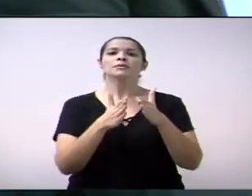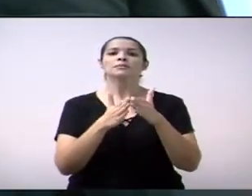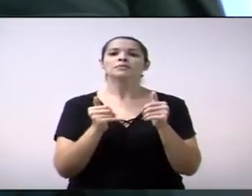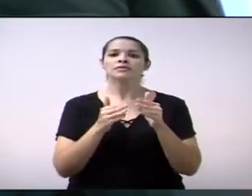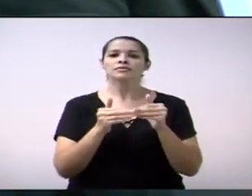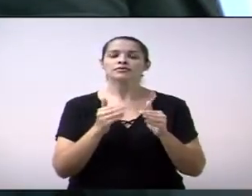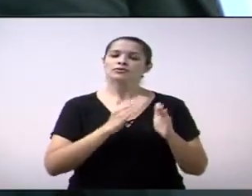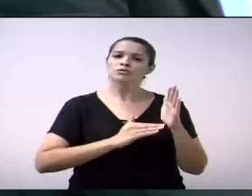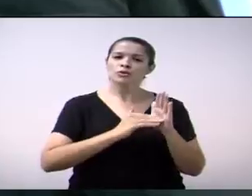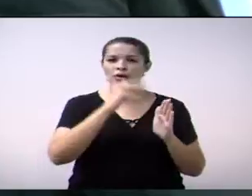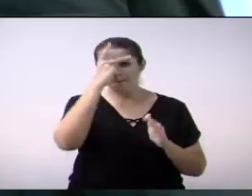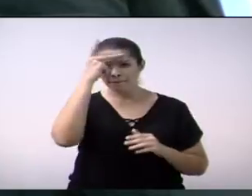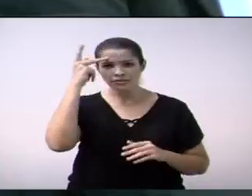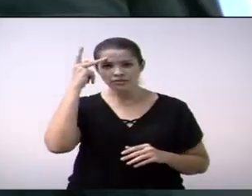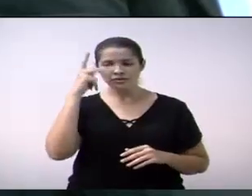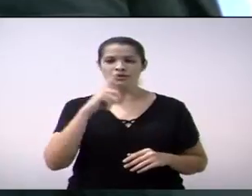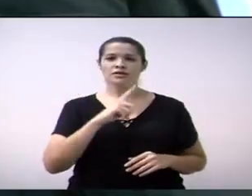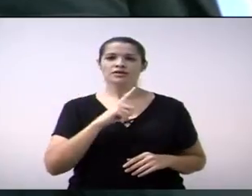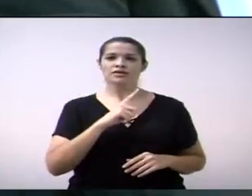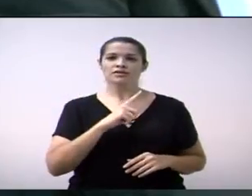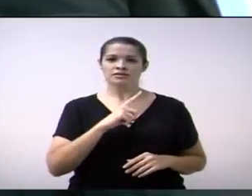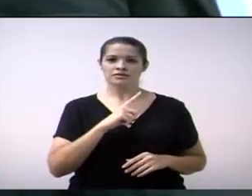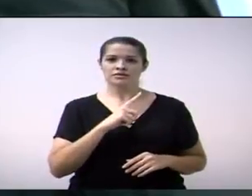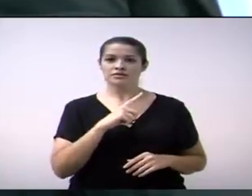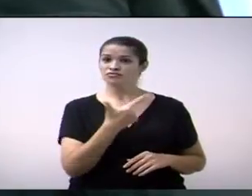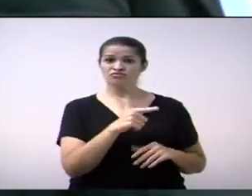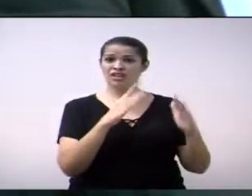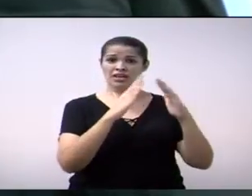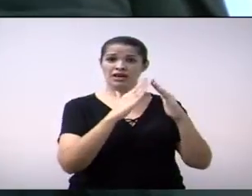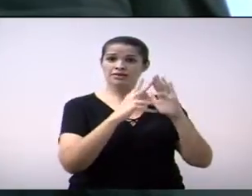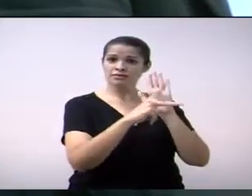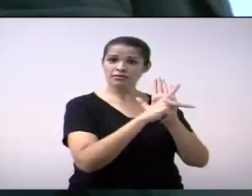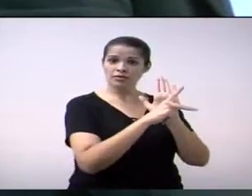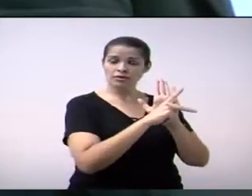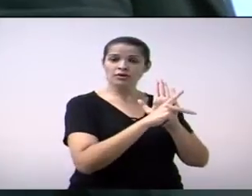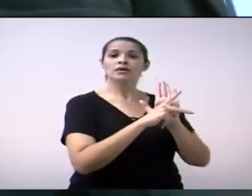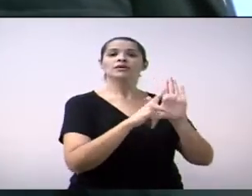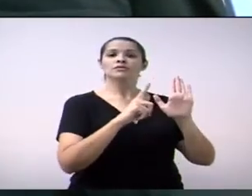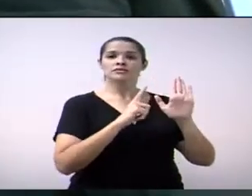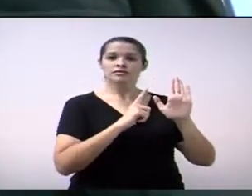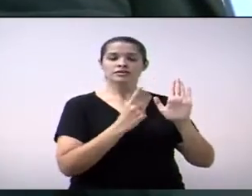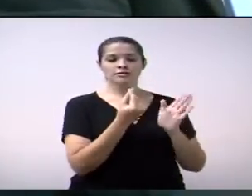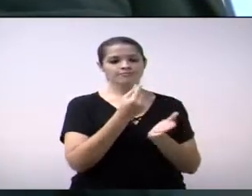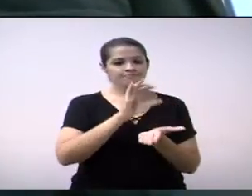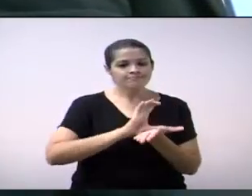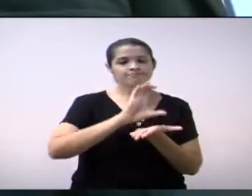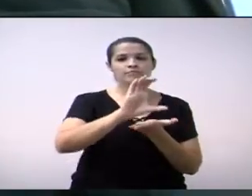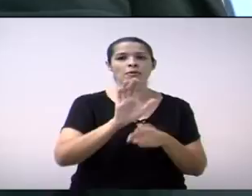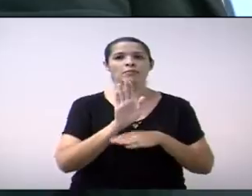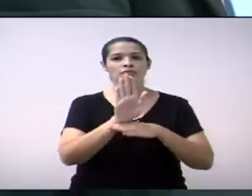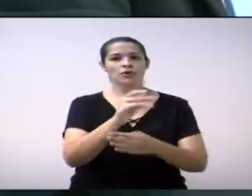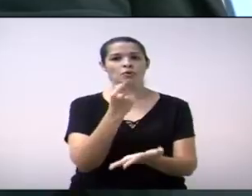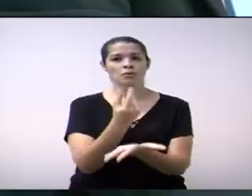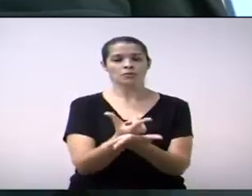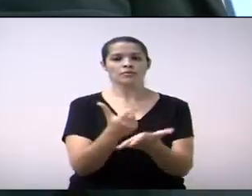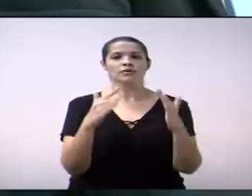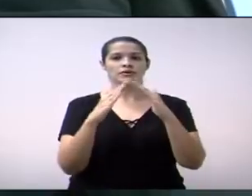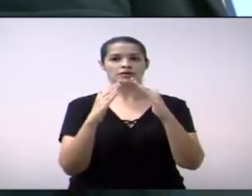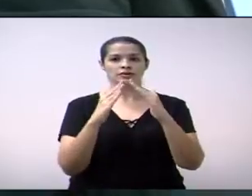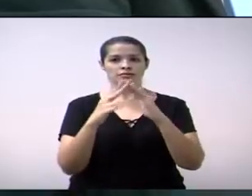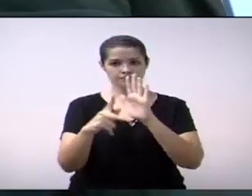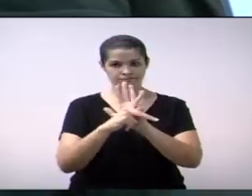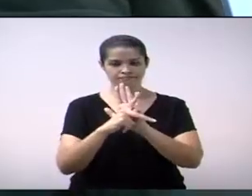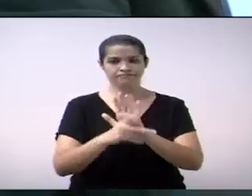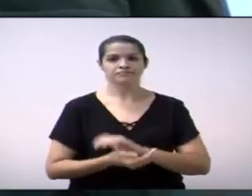segurados do Instituto Pauliprev, que não possuem casa própria. De número 134, do vereador Tiguila Paz, propondo ao